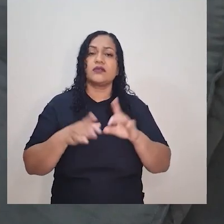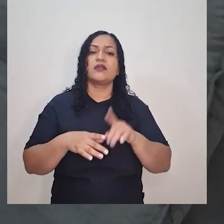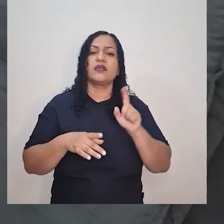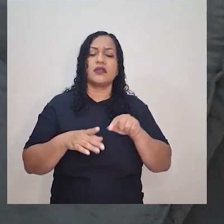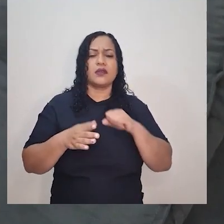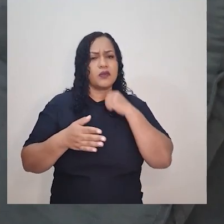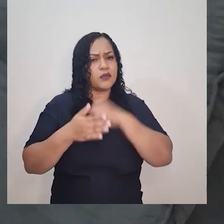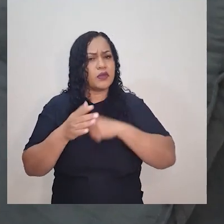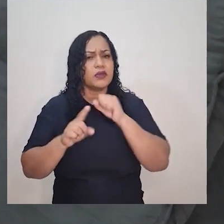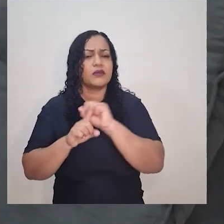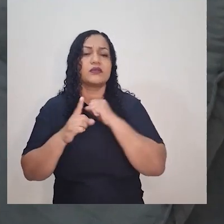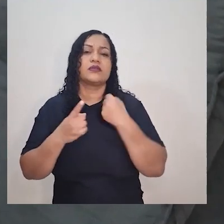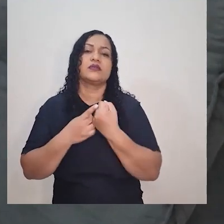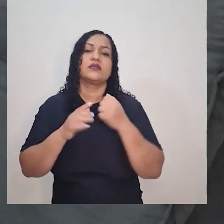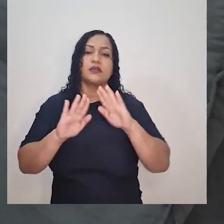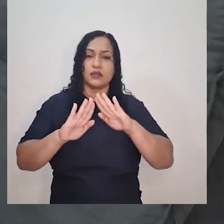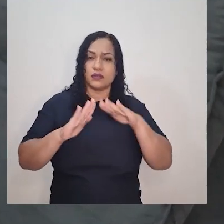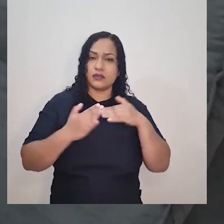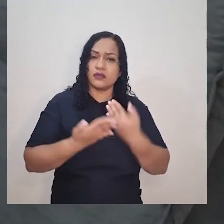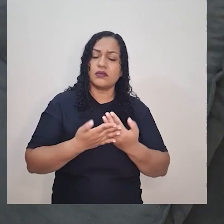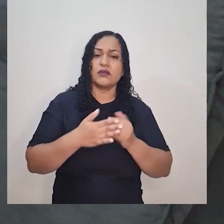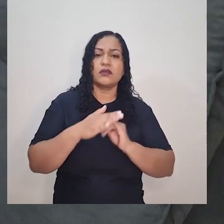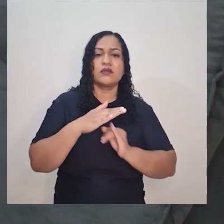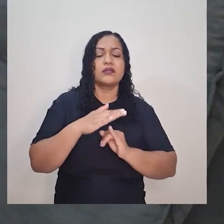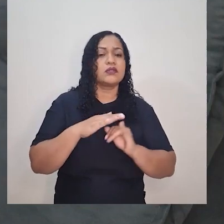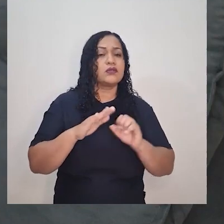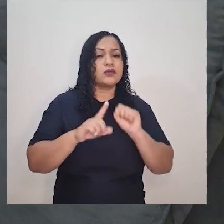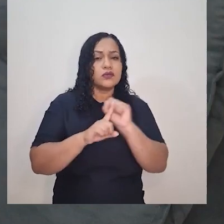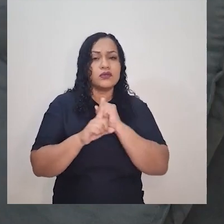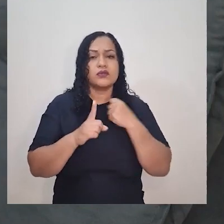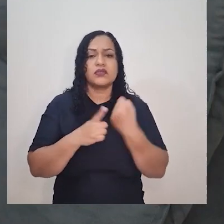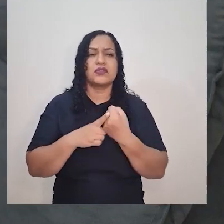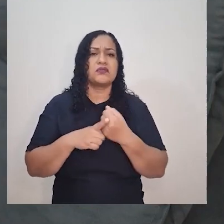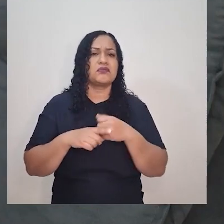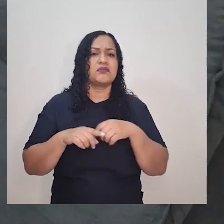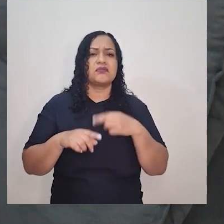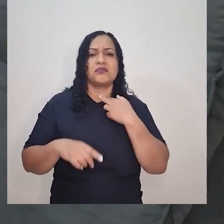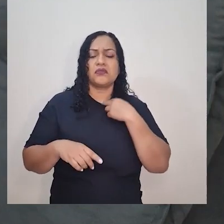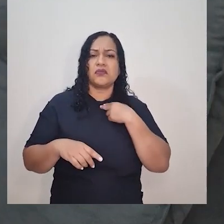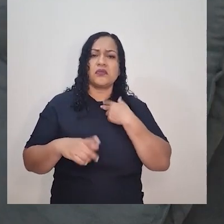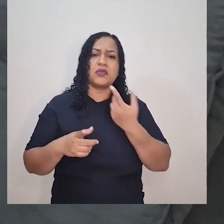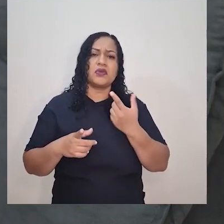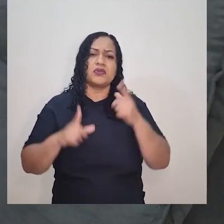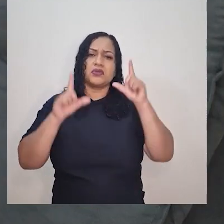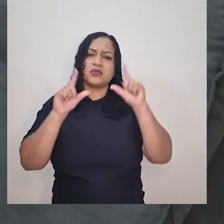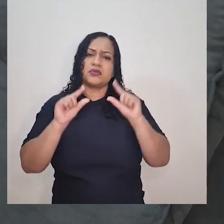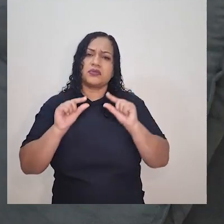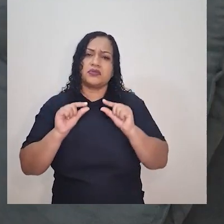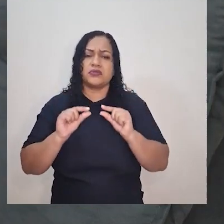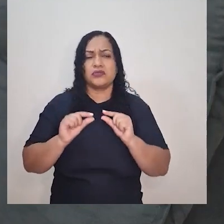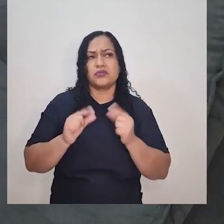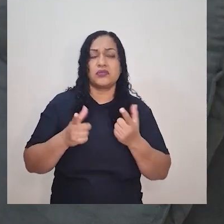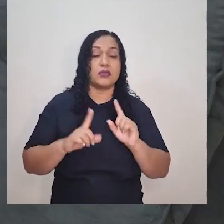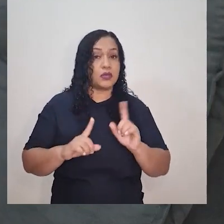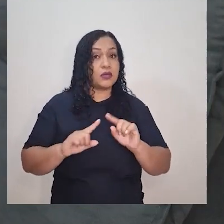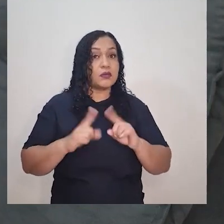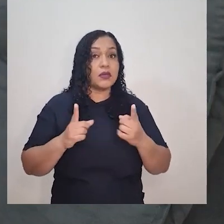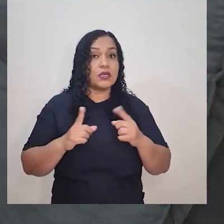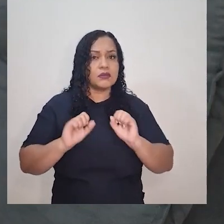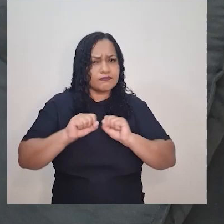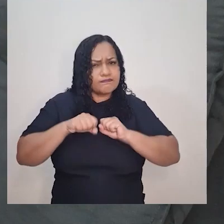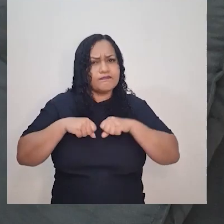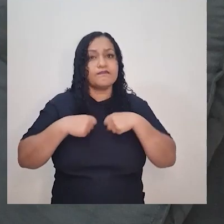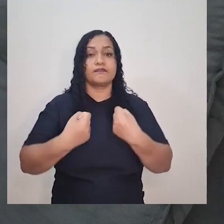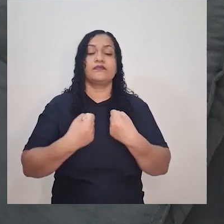social, ela não pode minimizar isso, né? Não colocar em prática esse princípio que, conforme